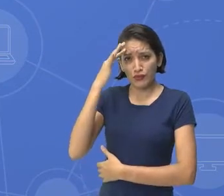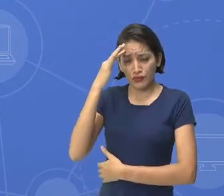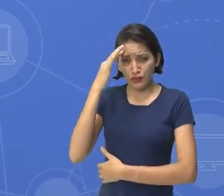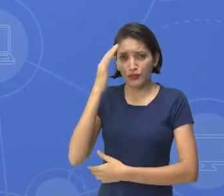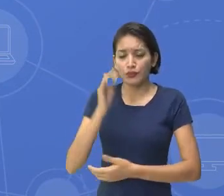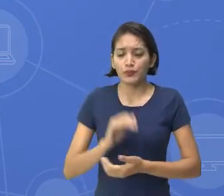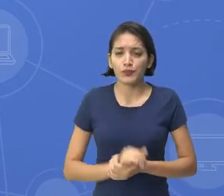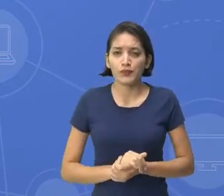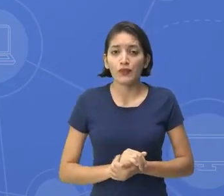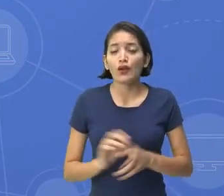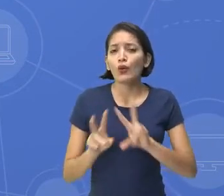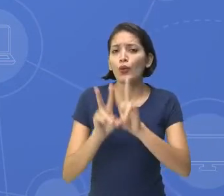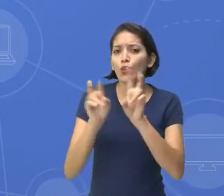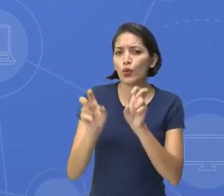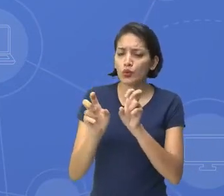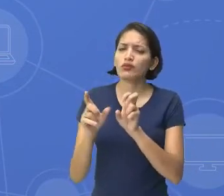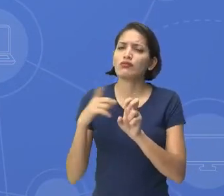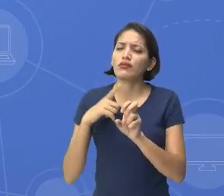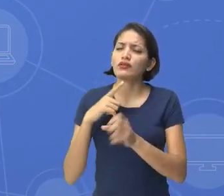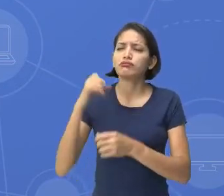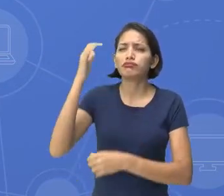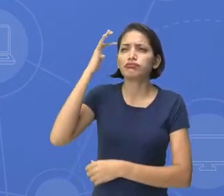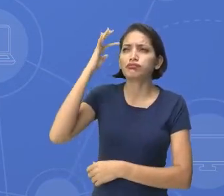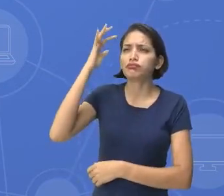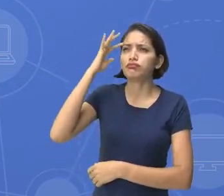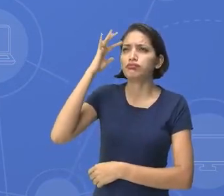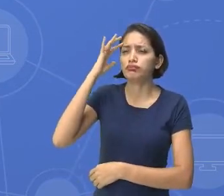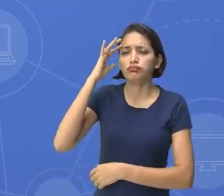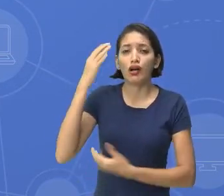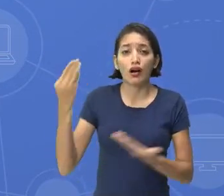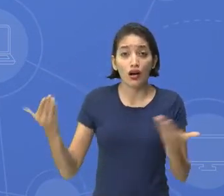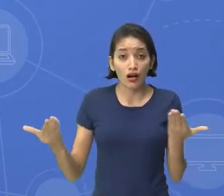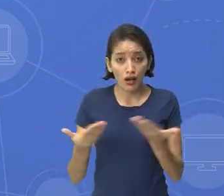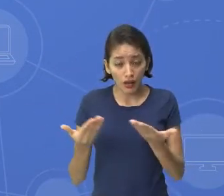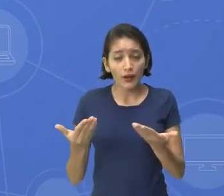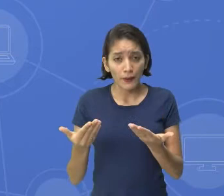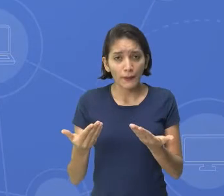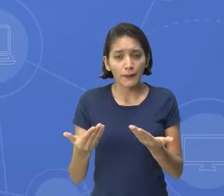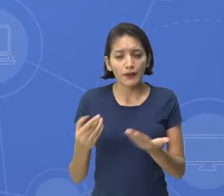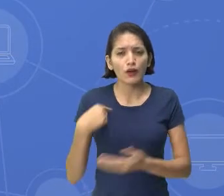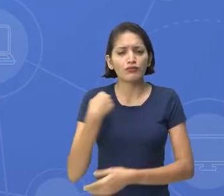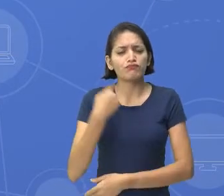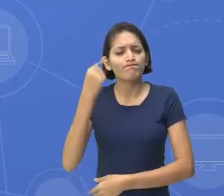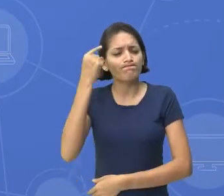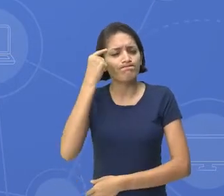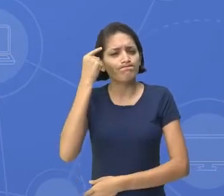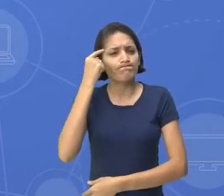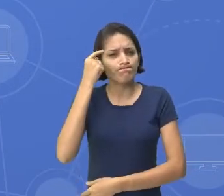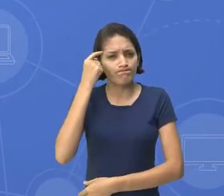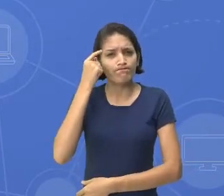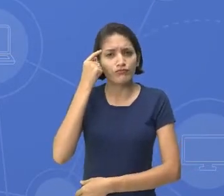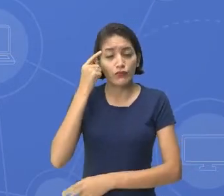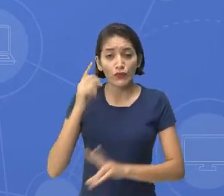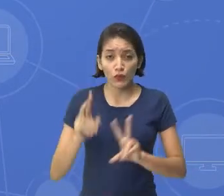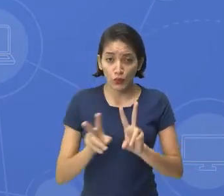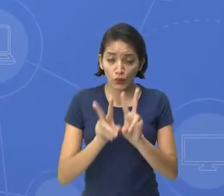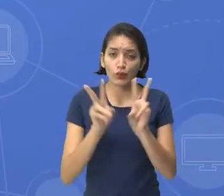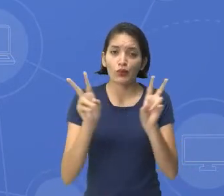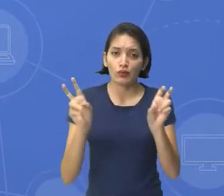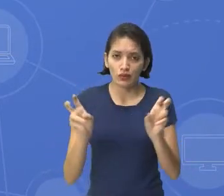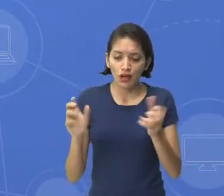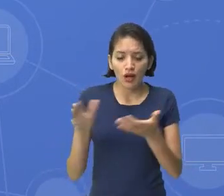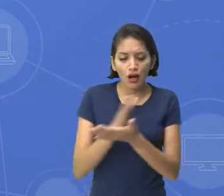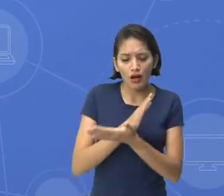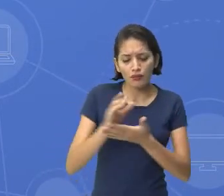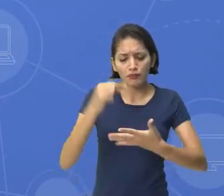do conhecimento vai trazer essas reflexões para a gente, então, pensar a respeito de